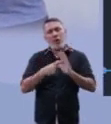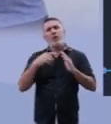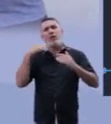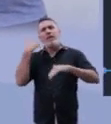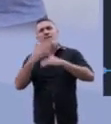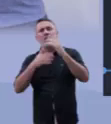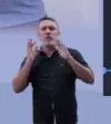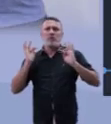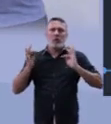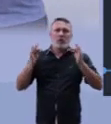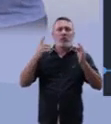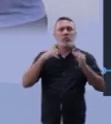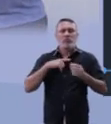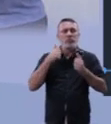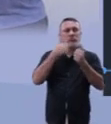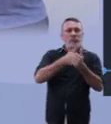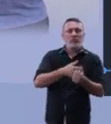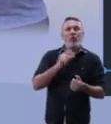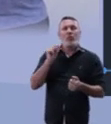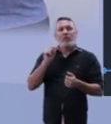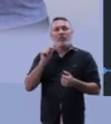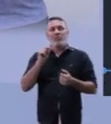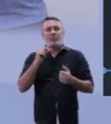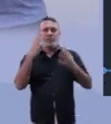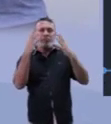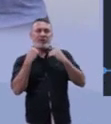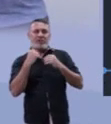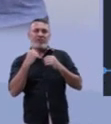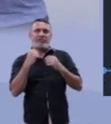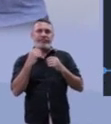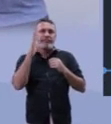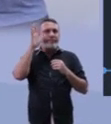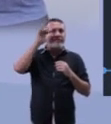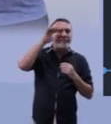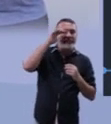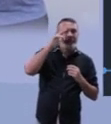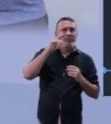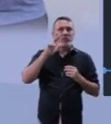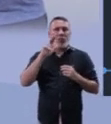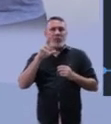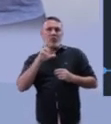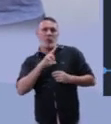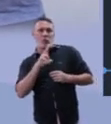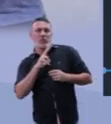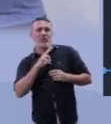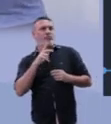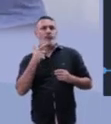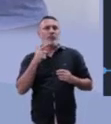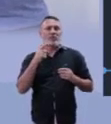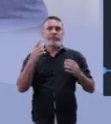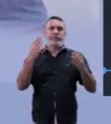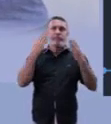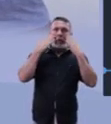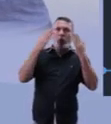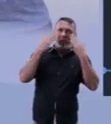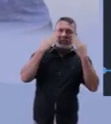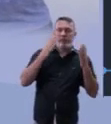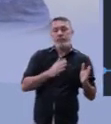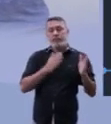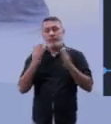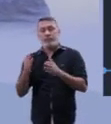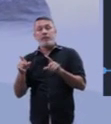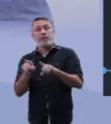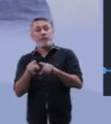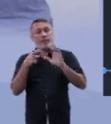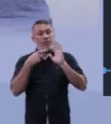avanços tecnológicos foram acompanhados da invasão de privacidade. Então ele já vai mostrar isso aí. Depois, ele vai usar de